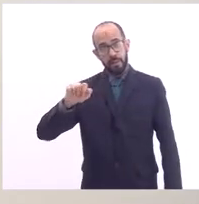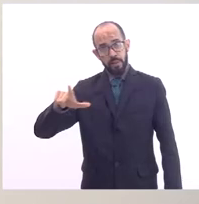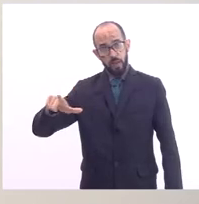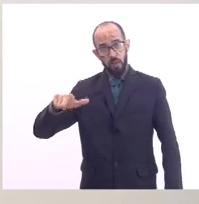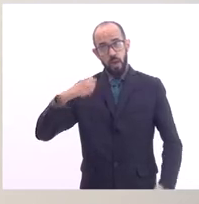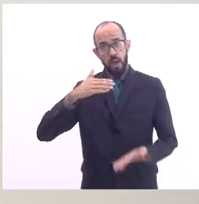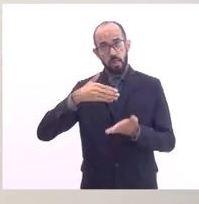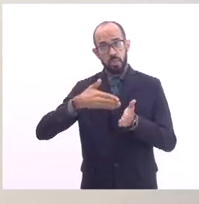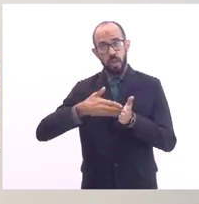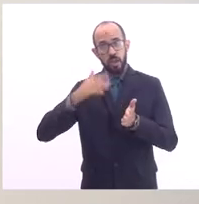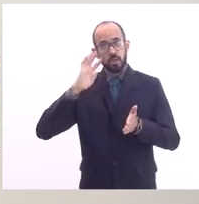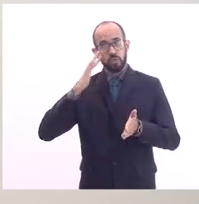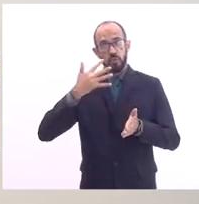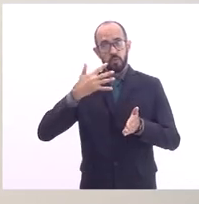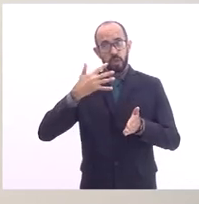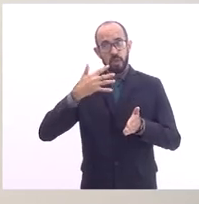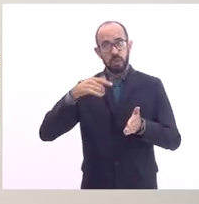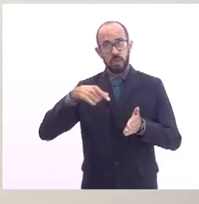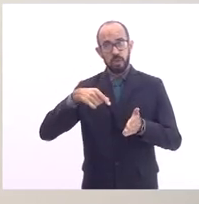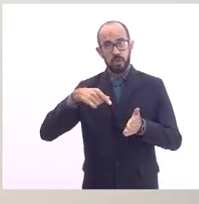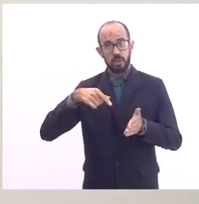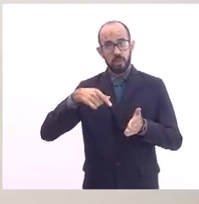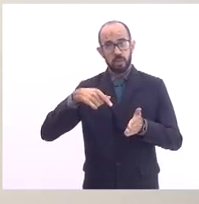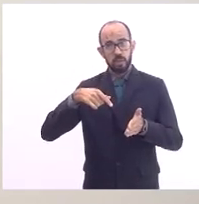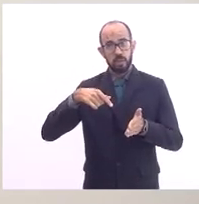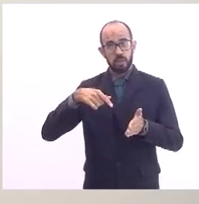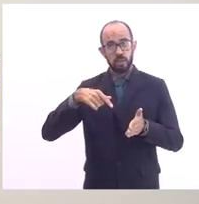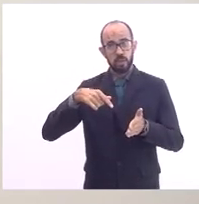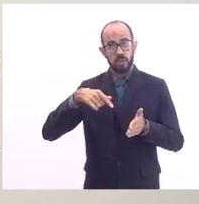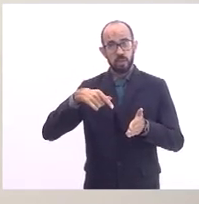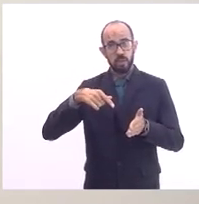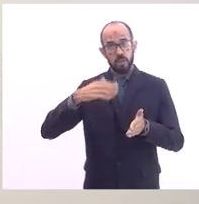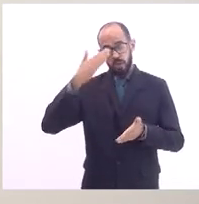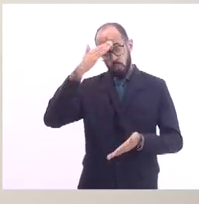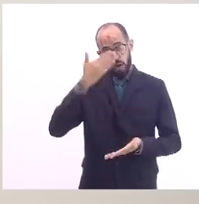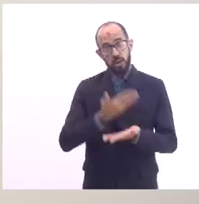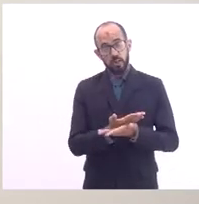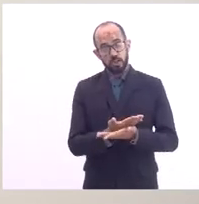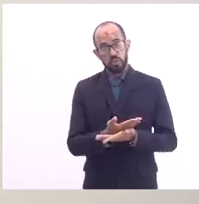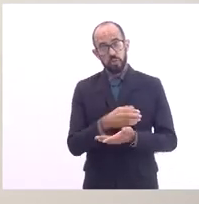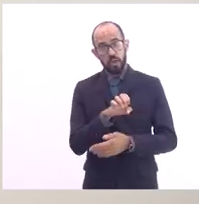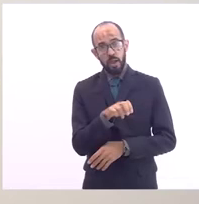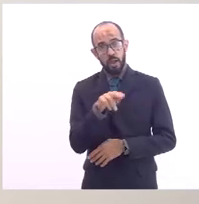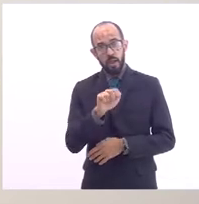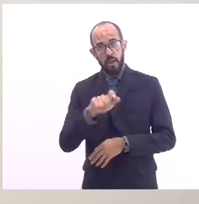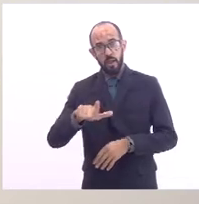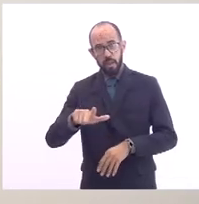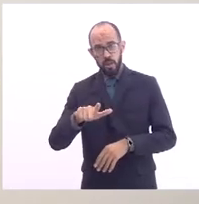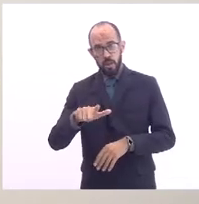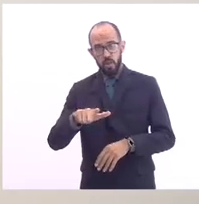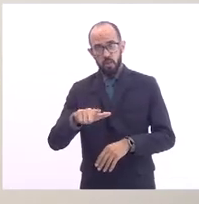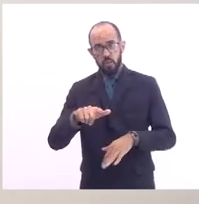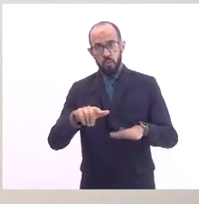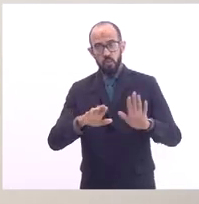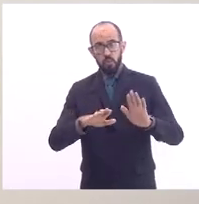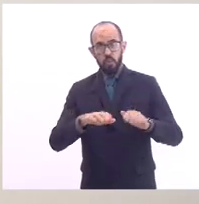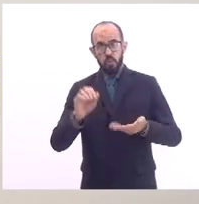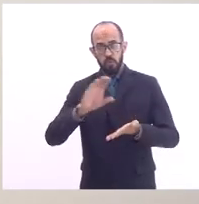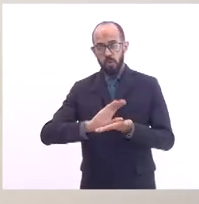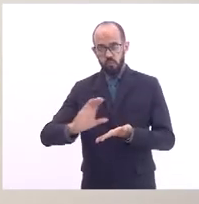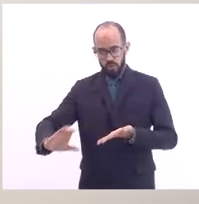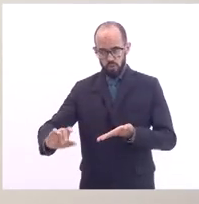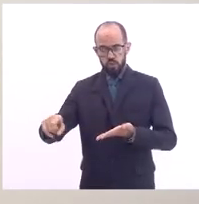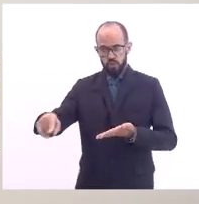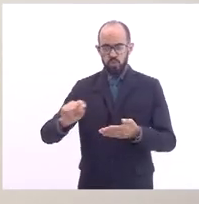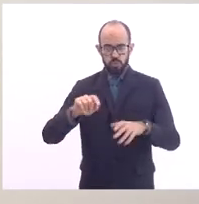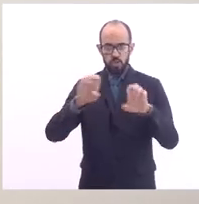resolvesse. Então, eu acredito que a Enel pode, malgrado ter investido tanto nessa infraestrutura,